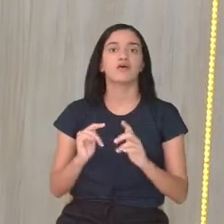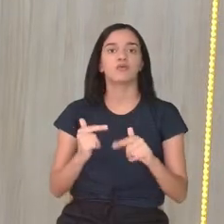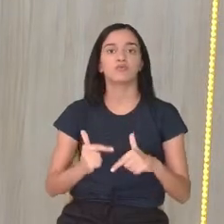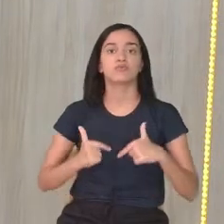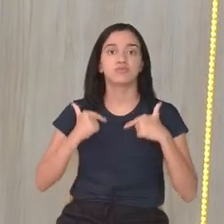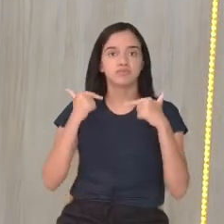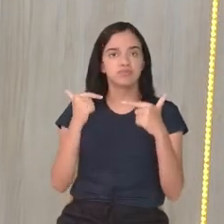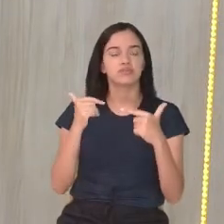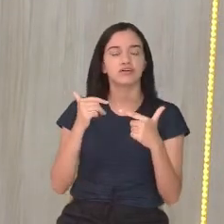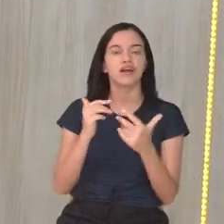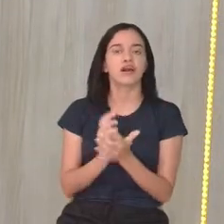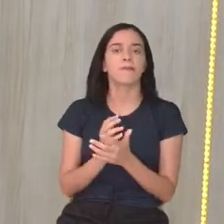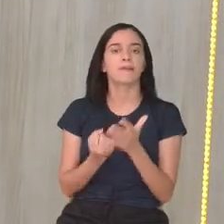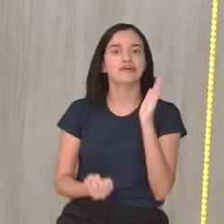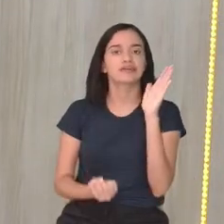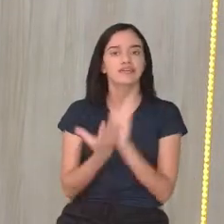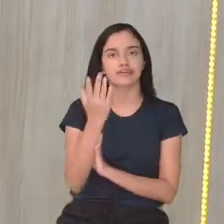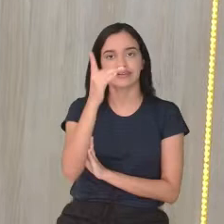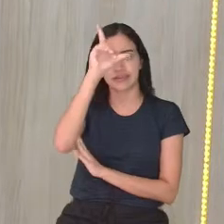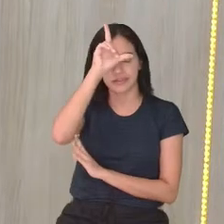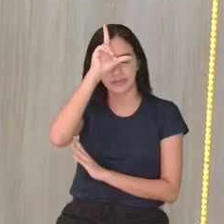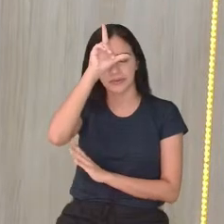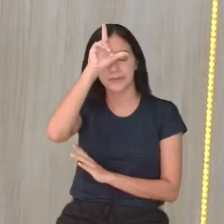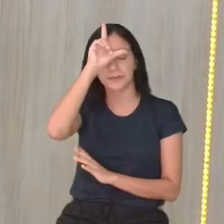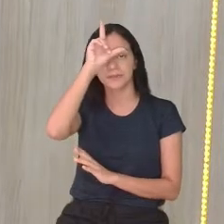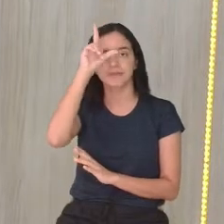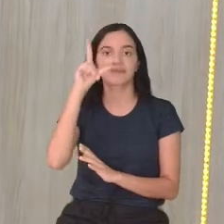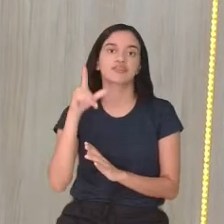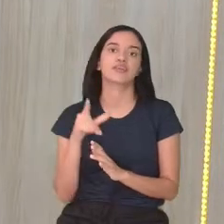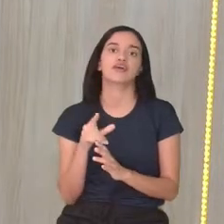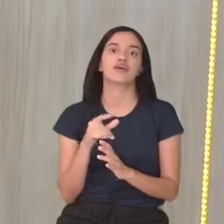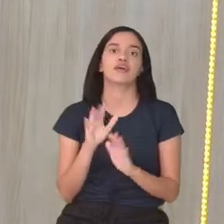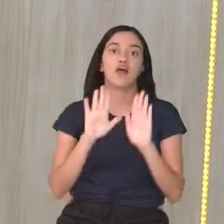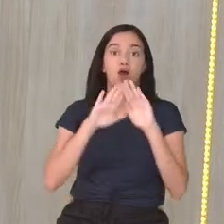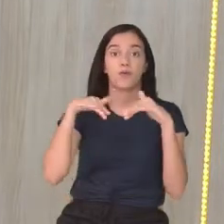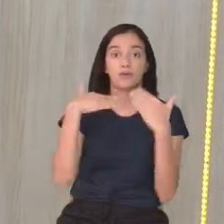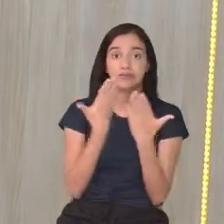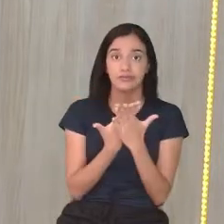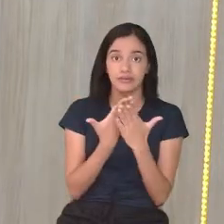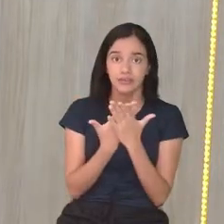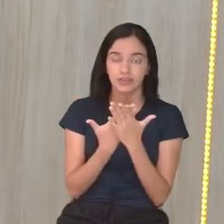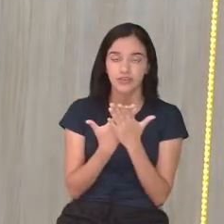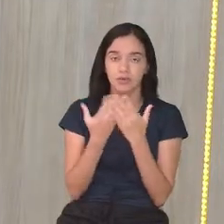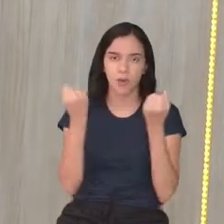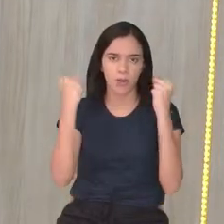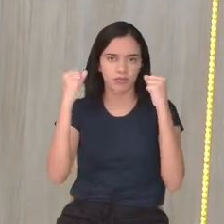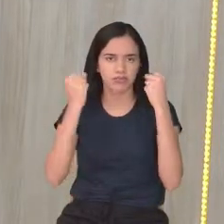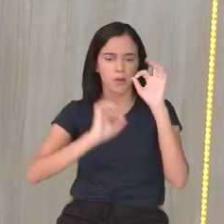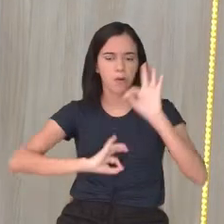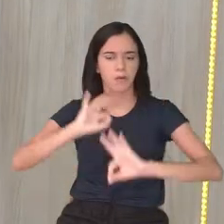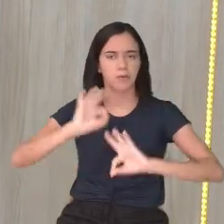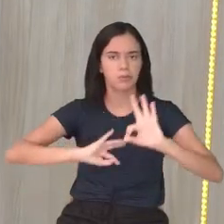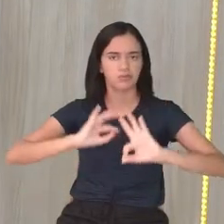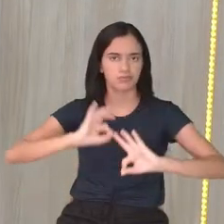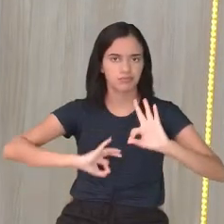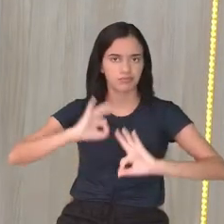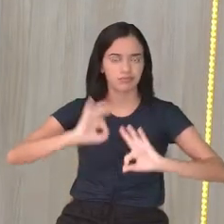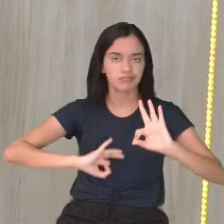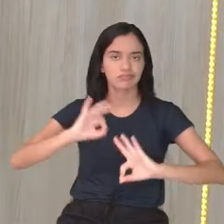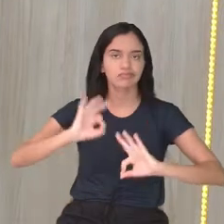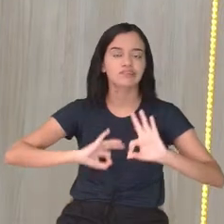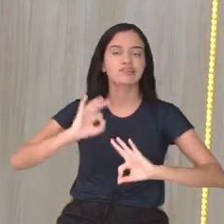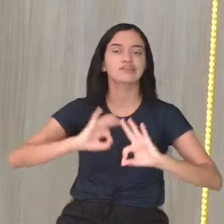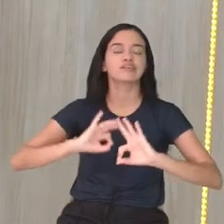alemães, né? Que criaram ali, Jen foi lá e criou uma escola para meio que organizar